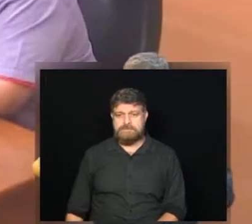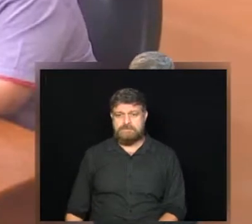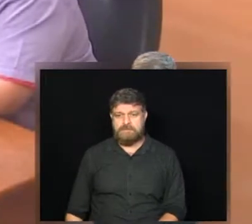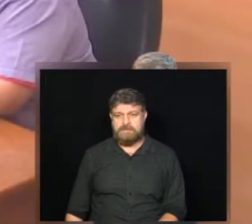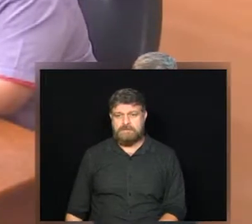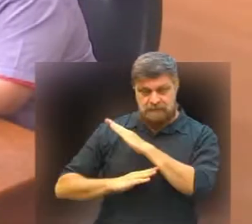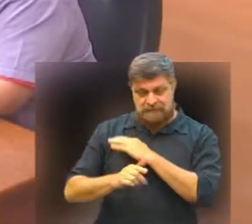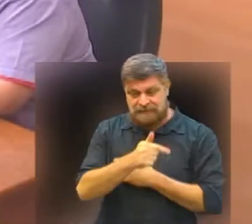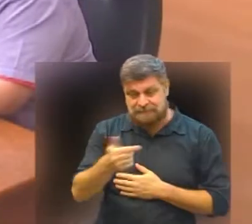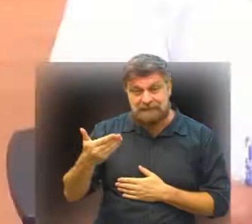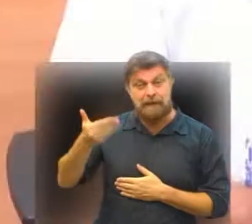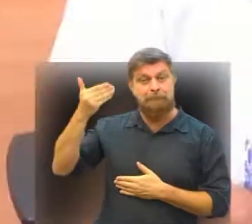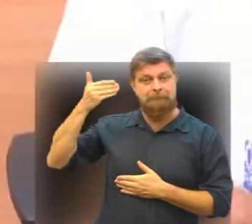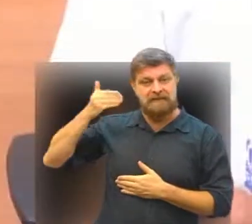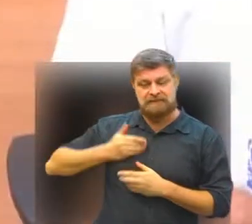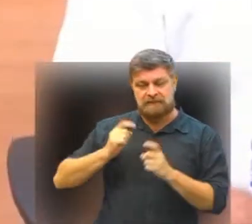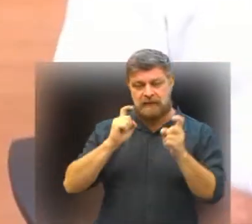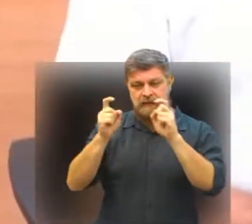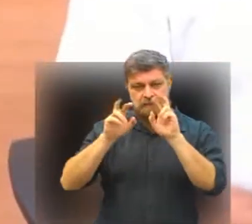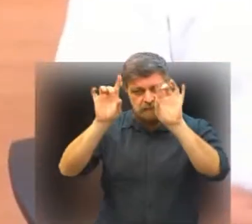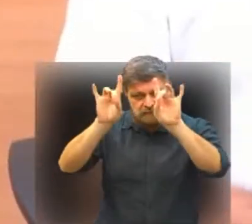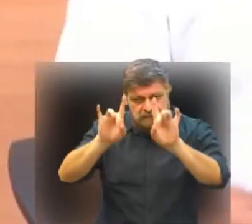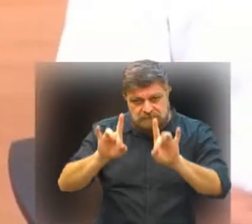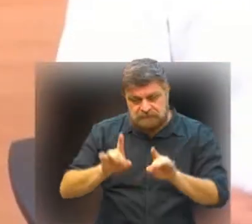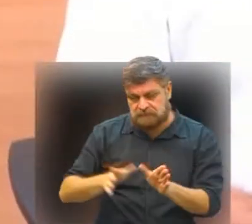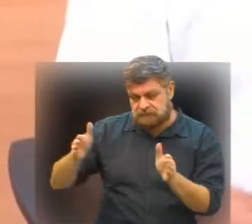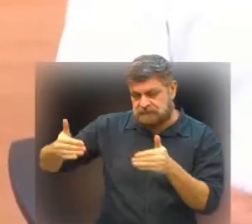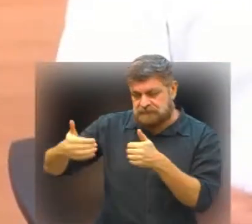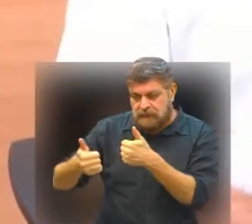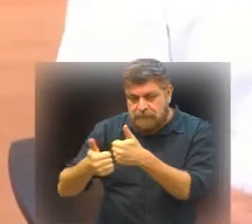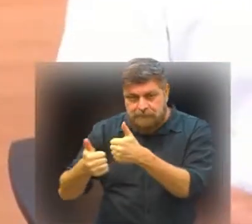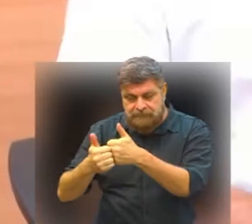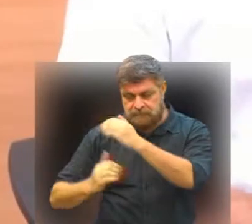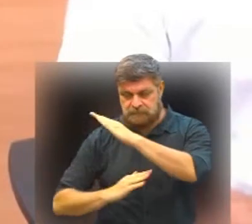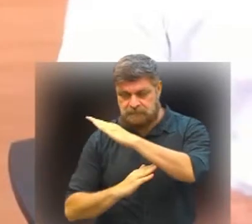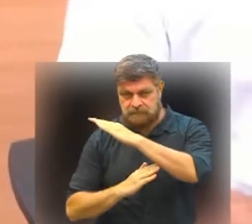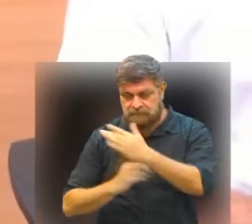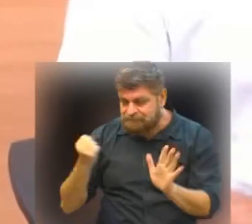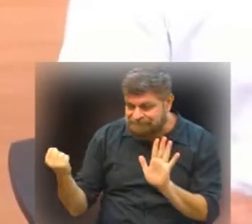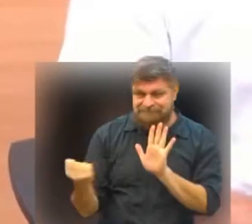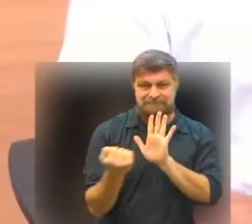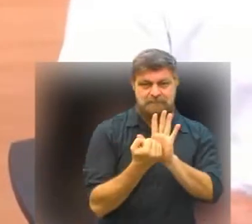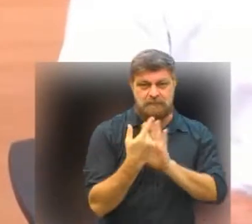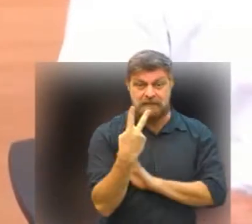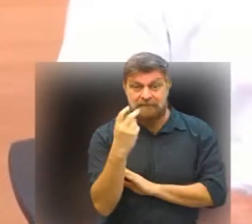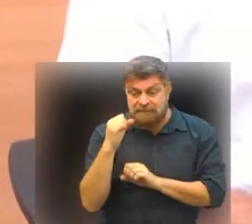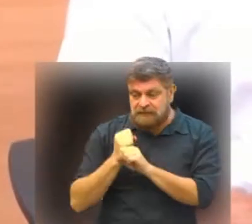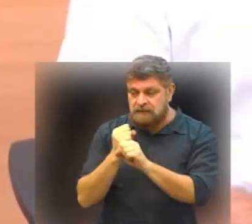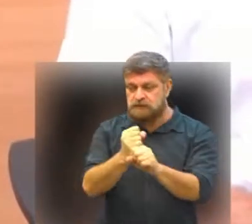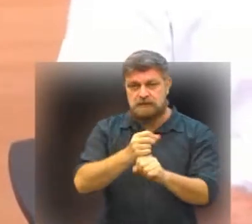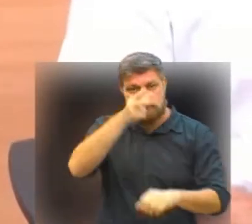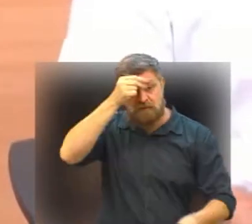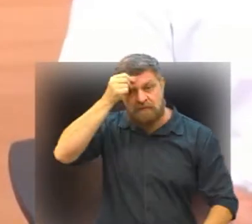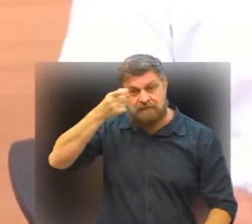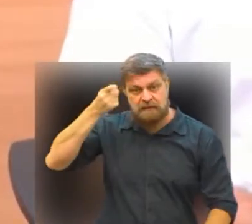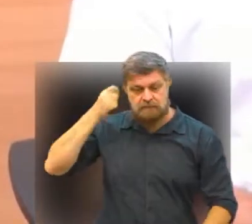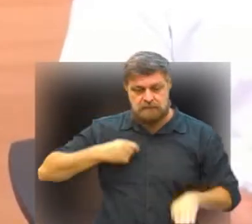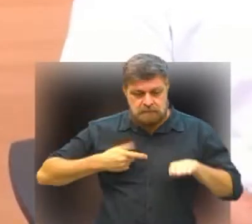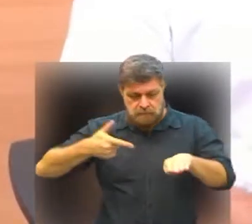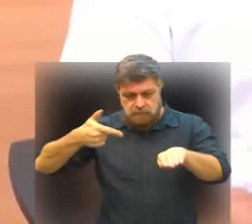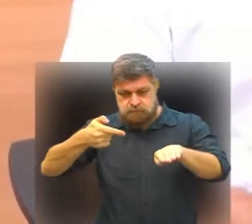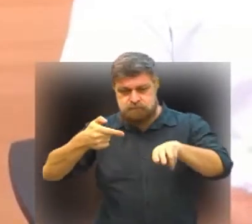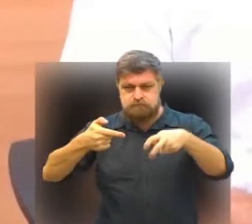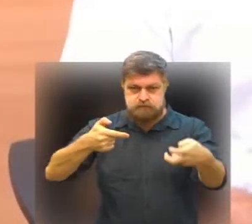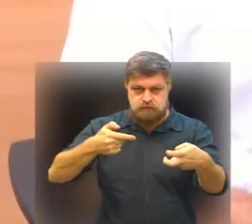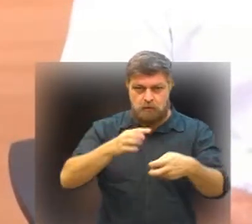Câmara realizou na última semana uma reunião extraordinária no plenarinho para marcar os 20 anos da morte do ex-prefeito